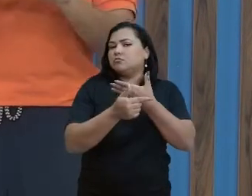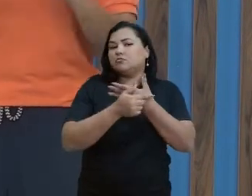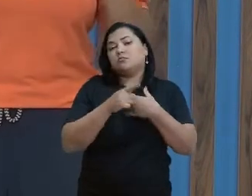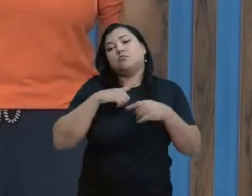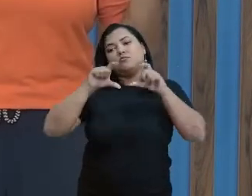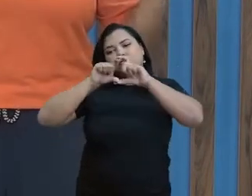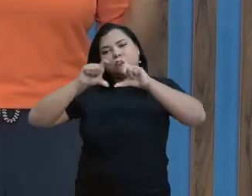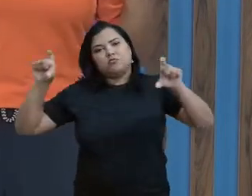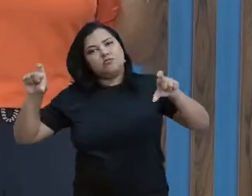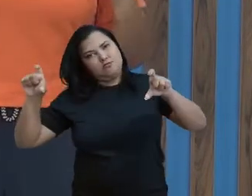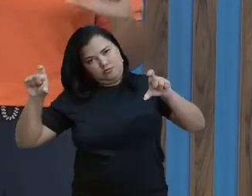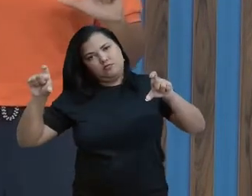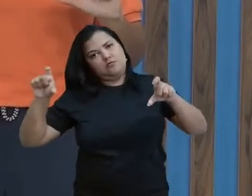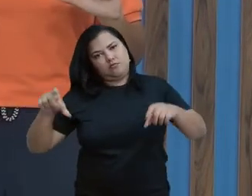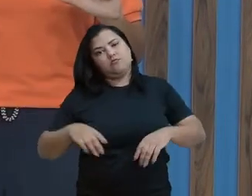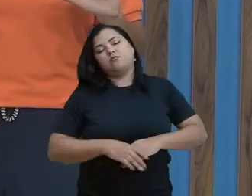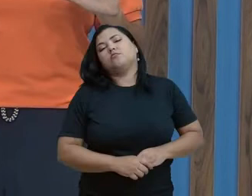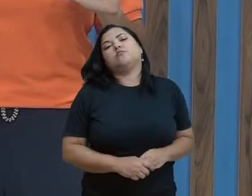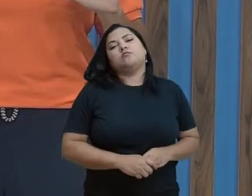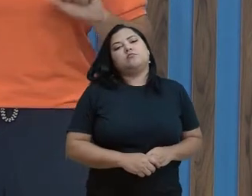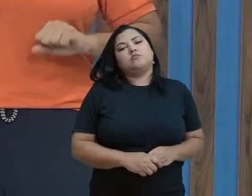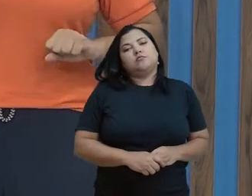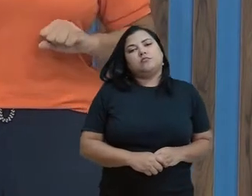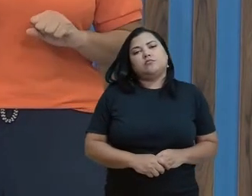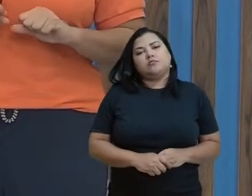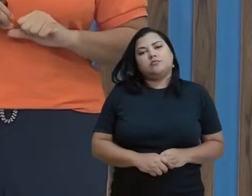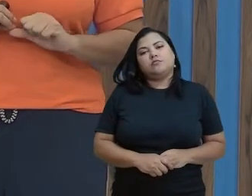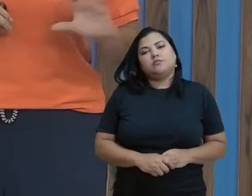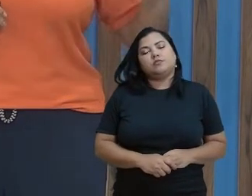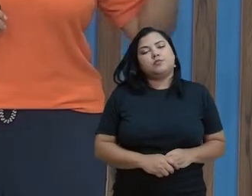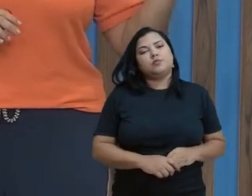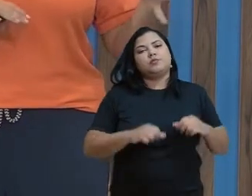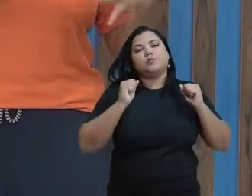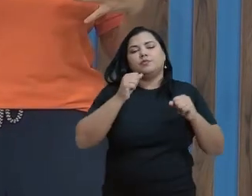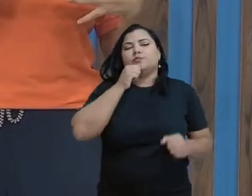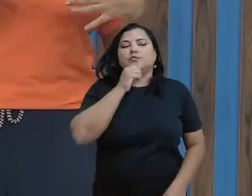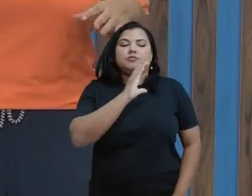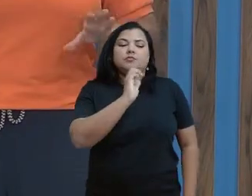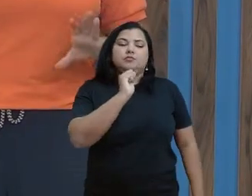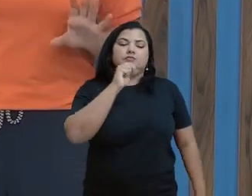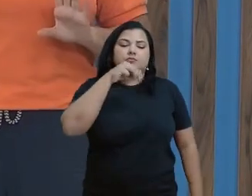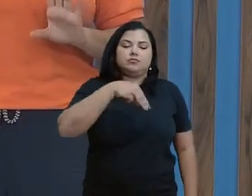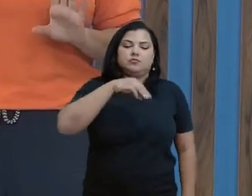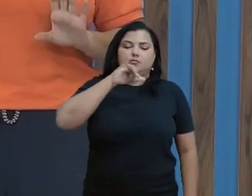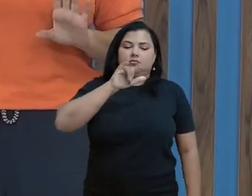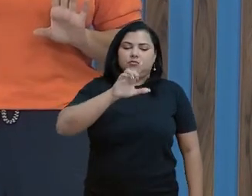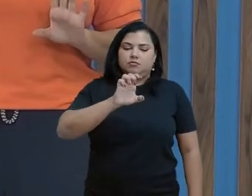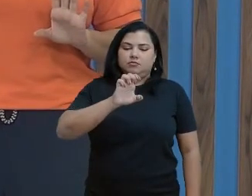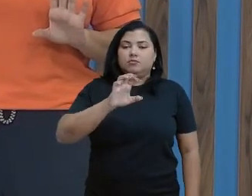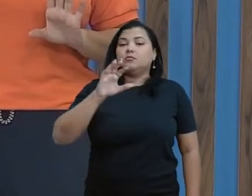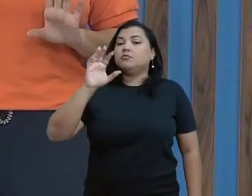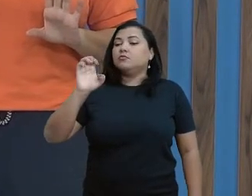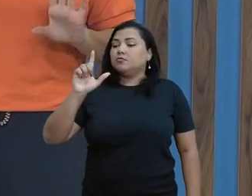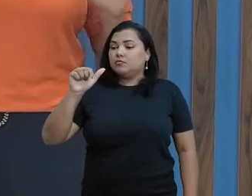eu vou ter uma oração inteira. Então, eu posso dizer, Camille é inteligente.